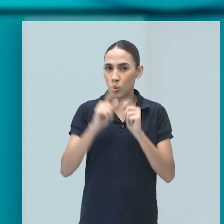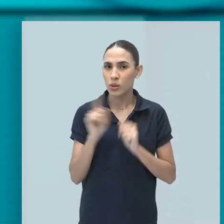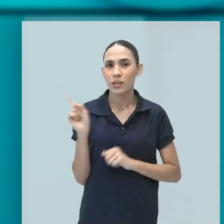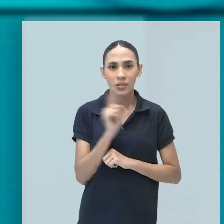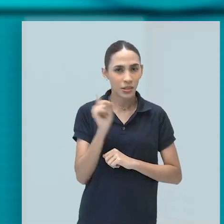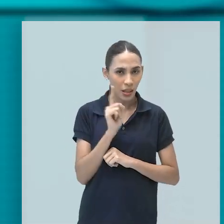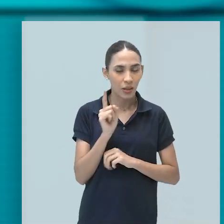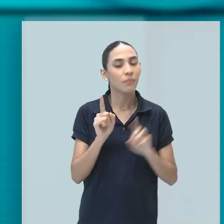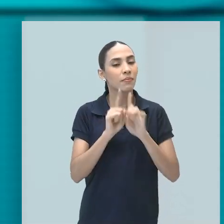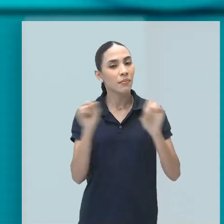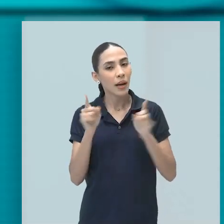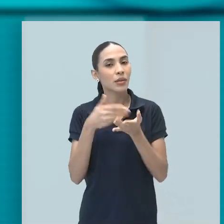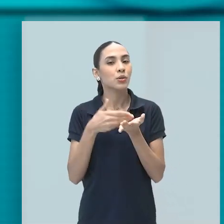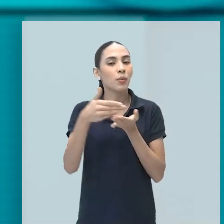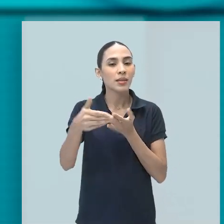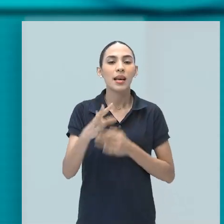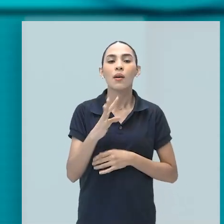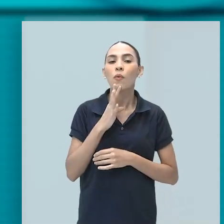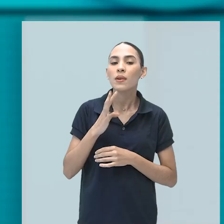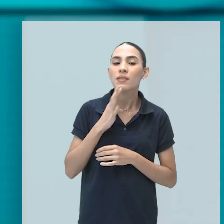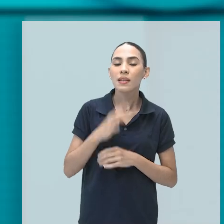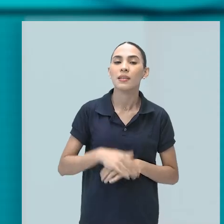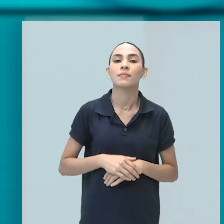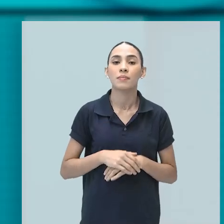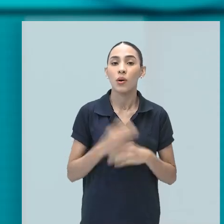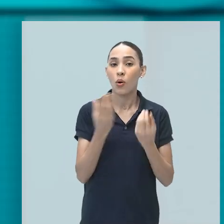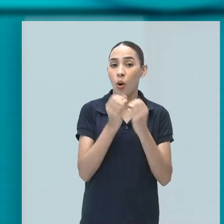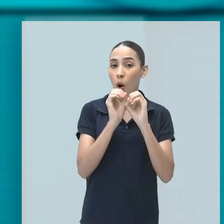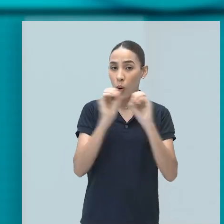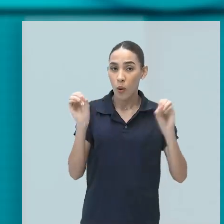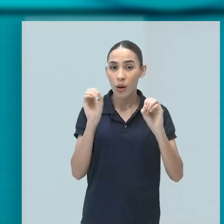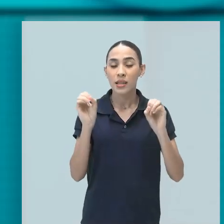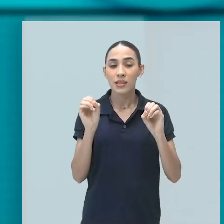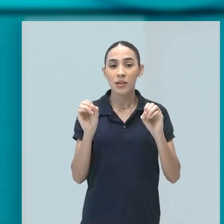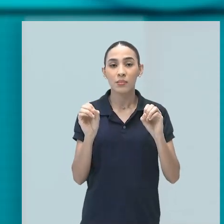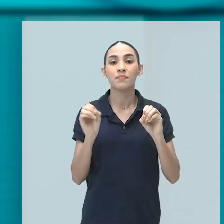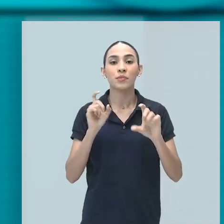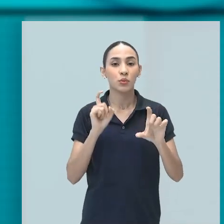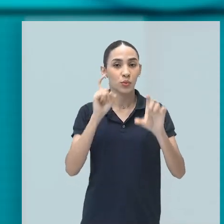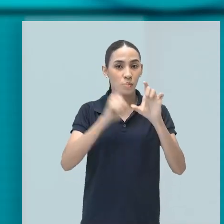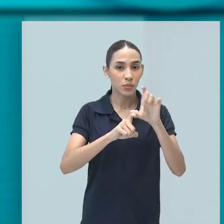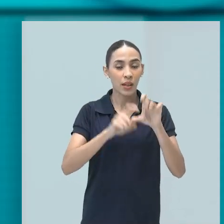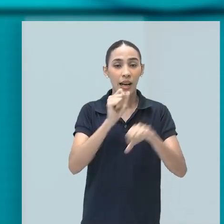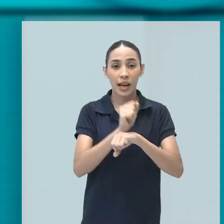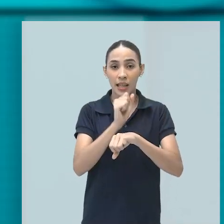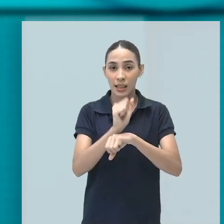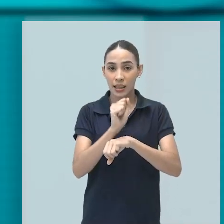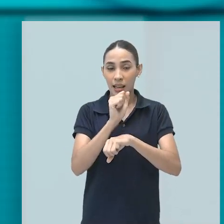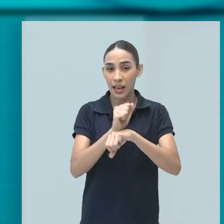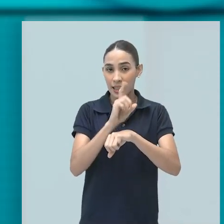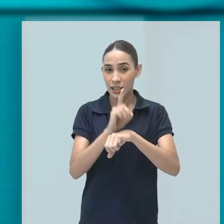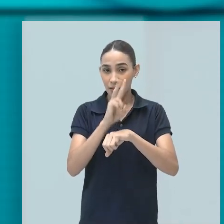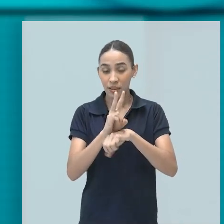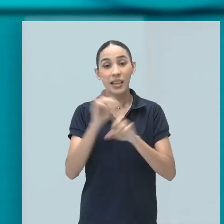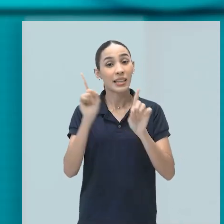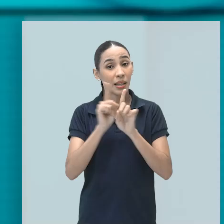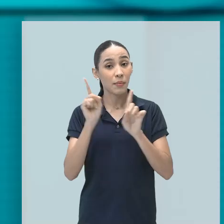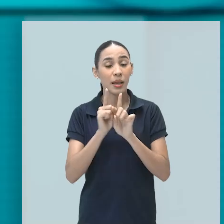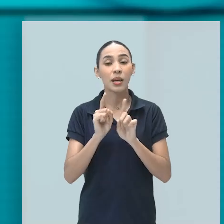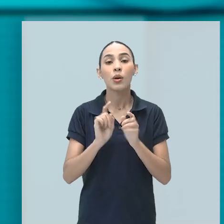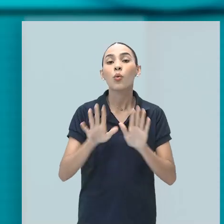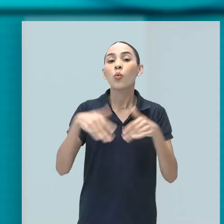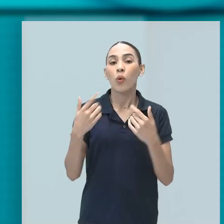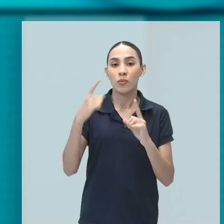nesta aula, mas vamos começar a conhecer essas orações subordinadas adverbiais em seus tipos,